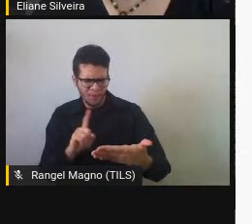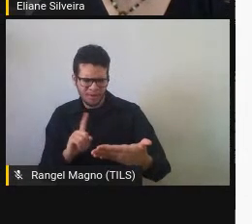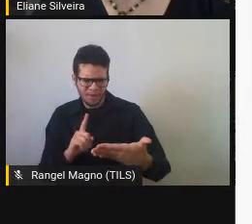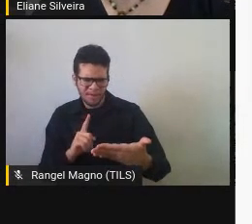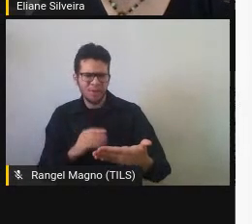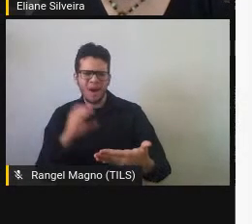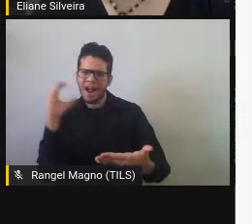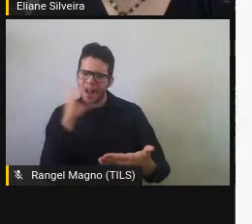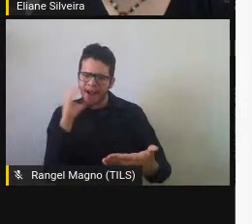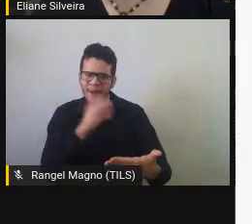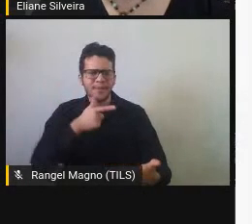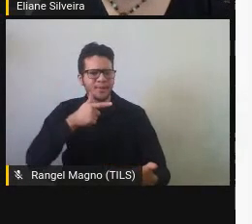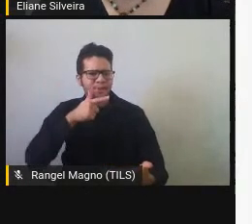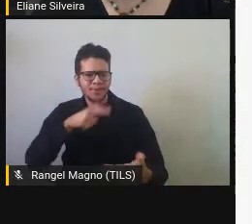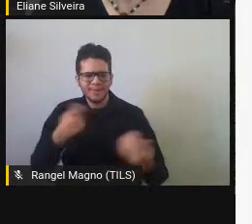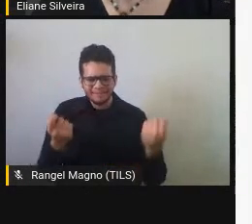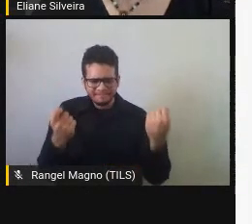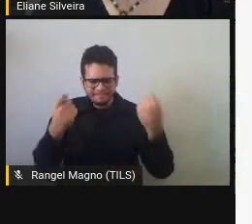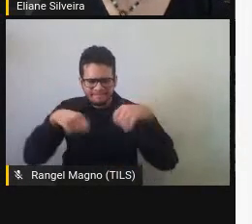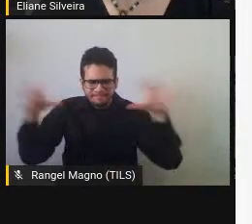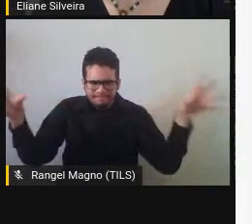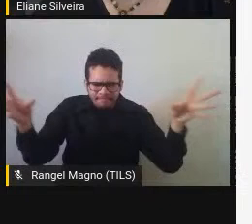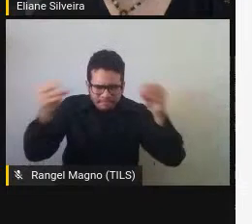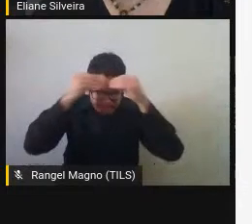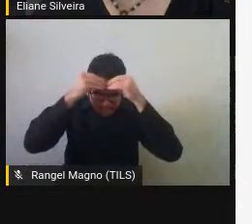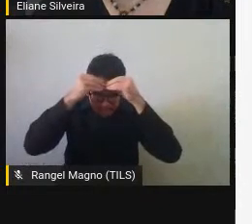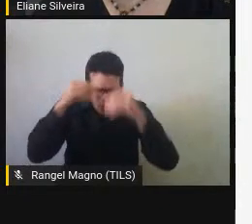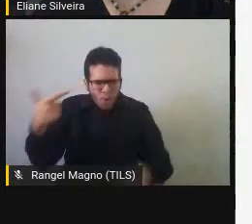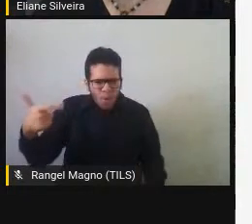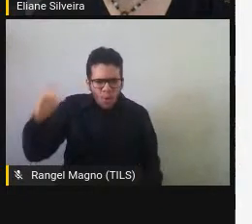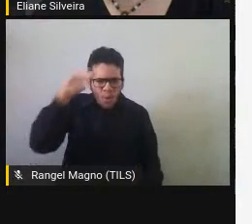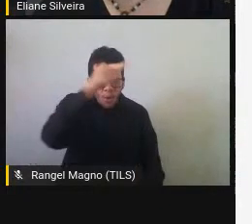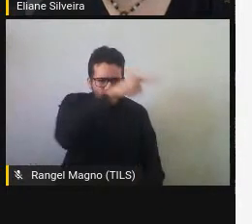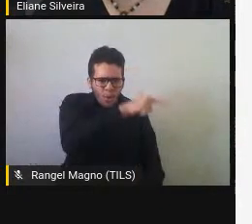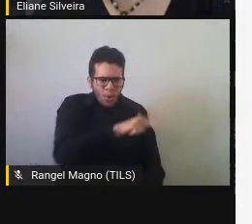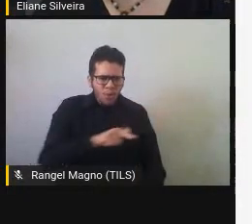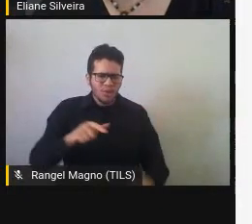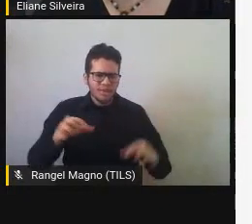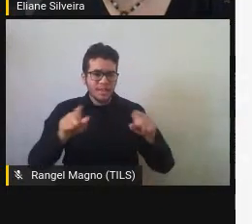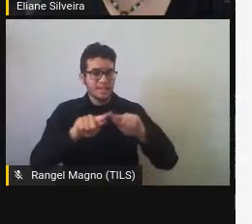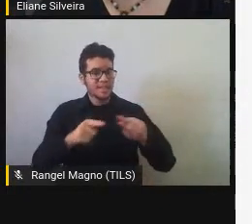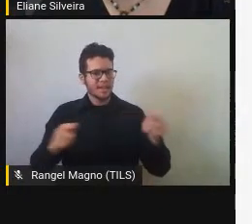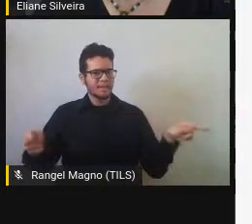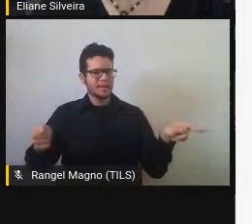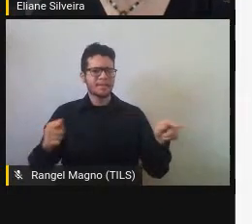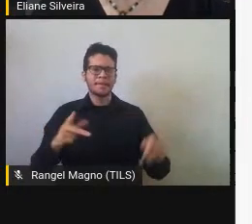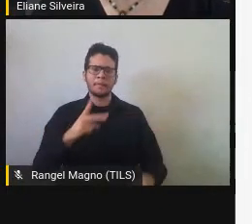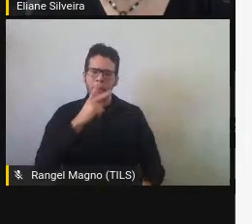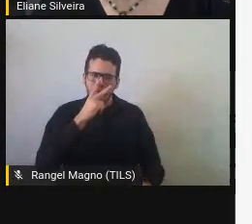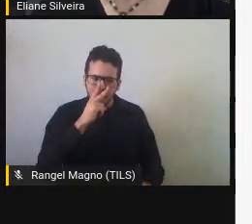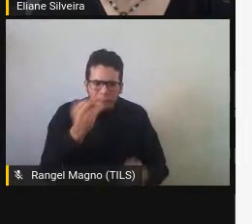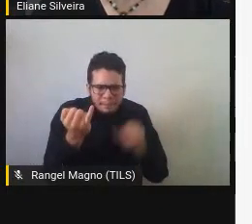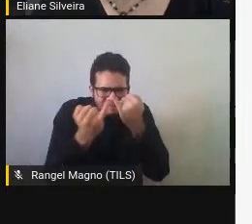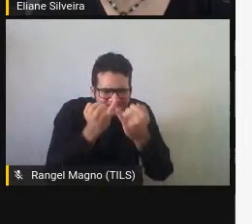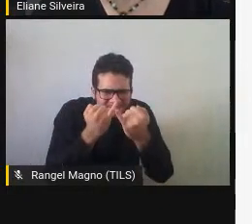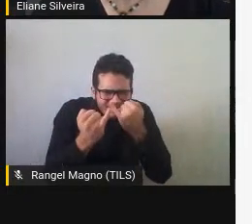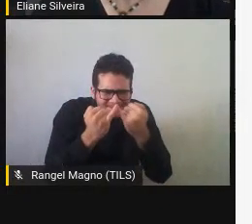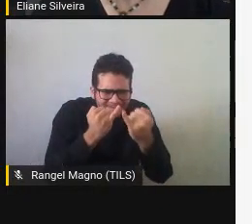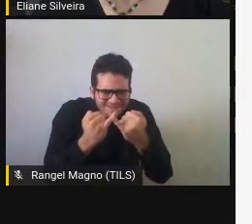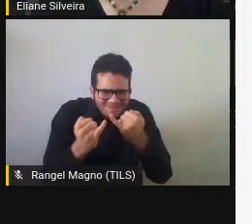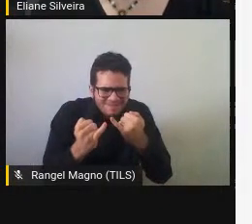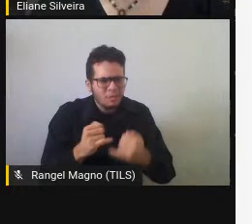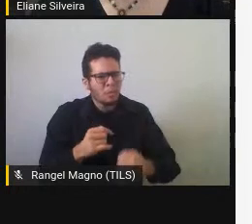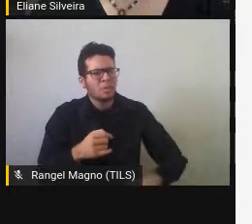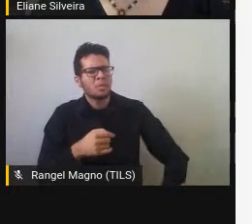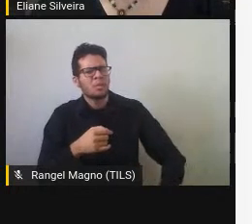descobrir em outras gramáticas do grego observações semelhantes dos autores dessas gramáticas a sua hipótese portanto